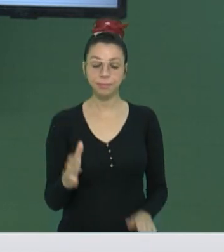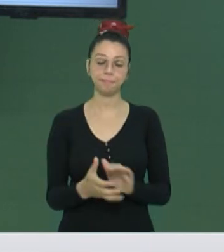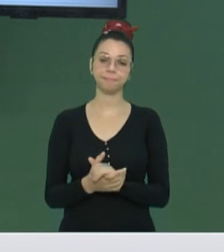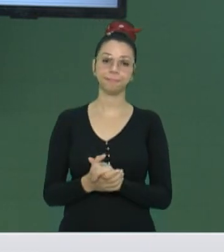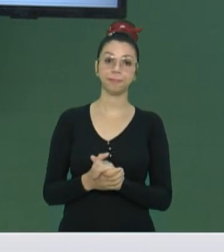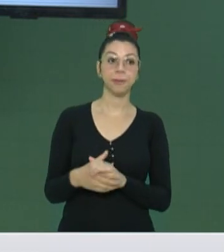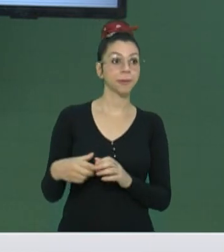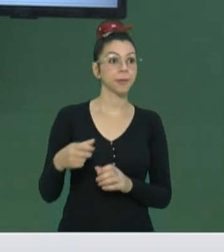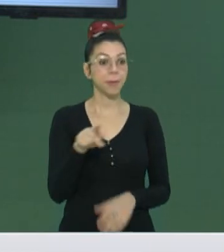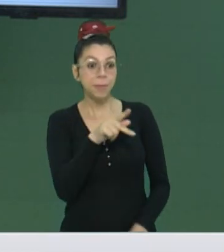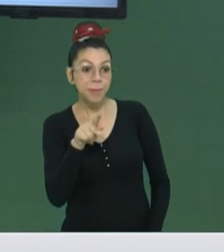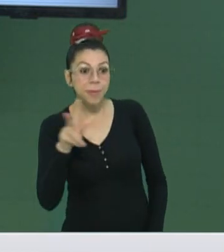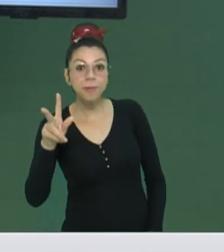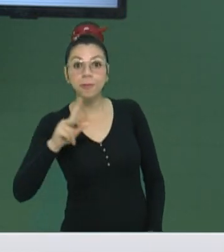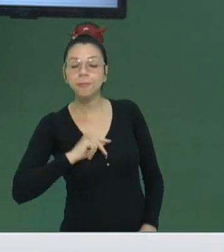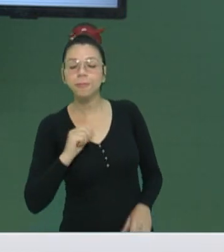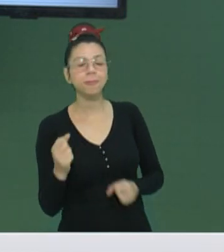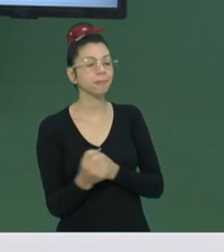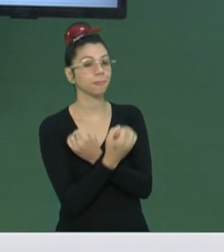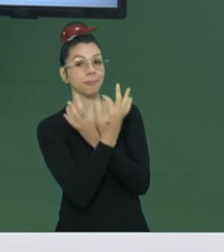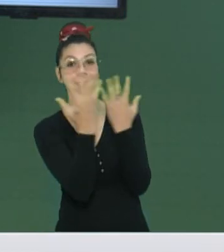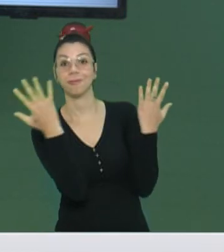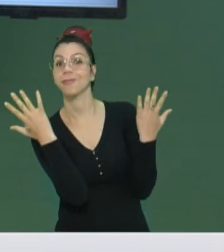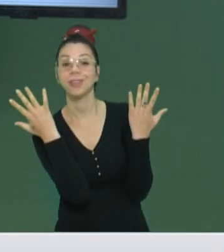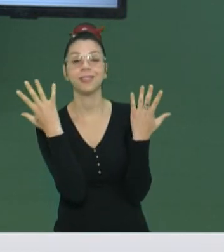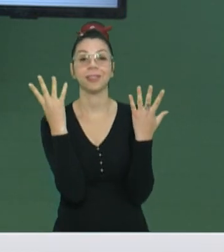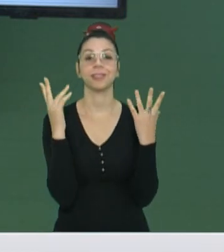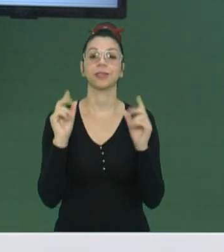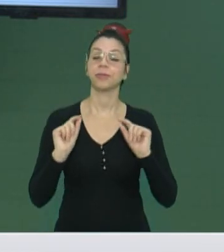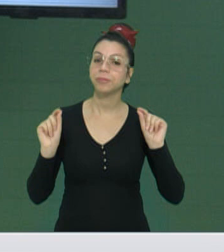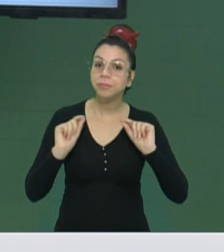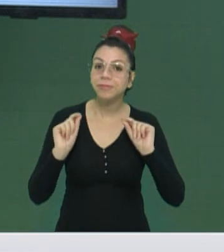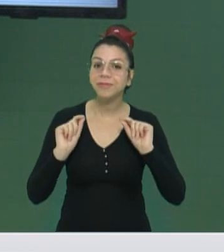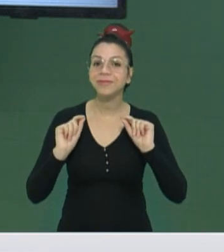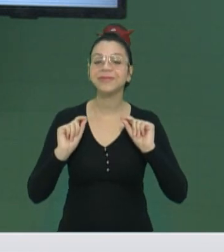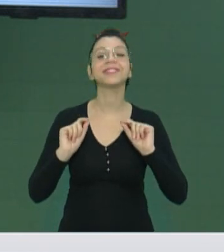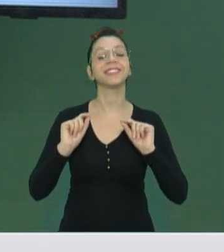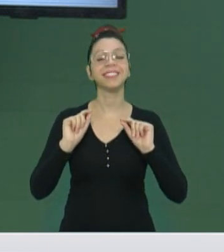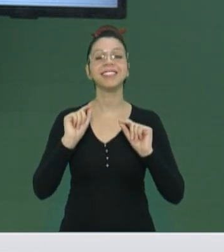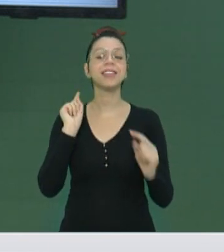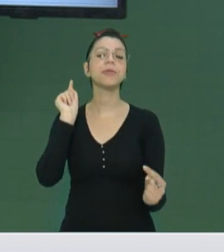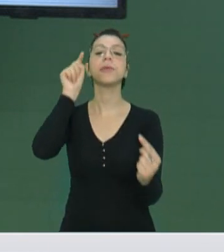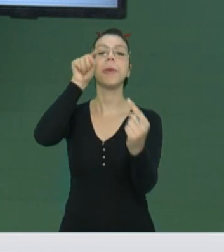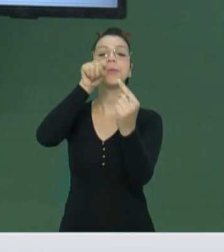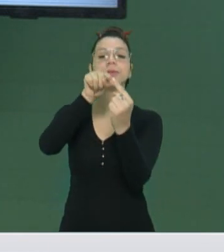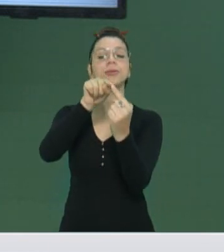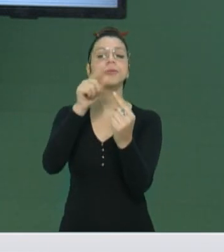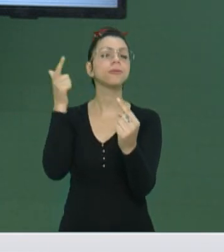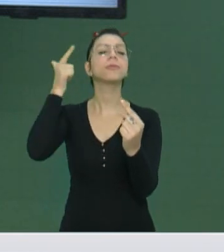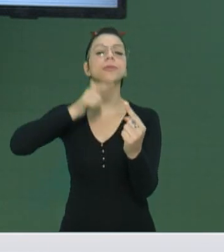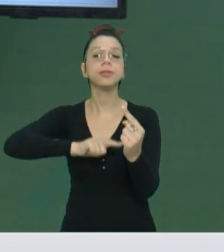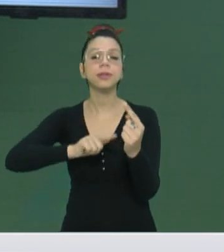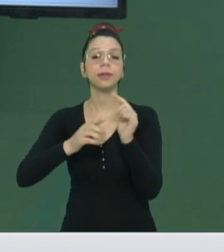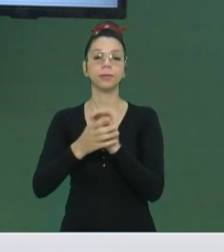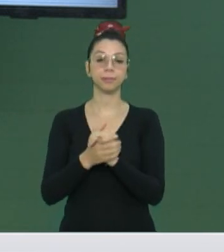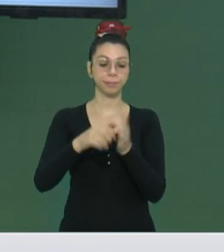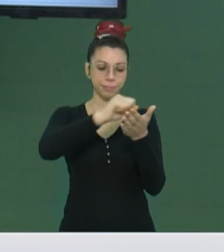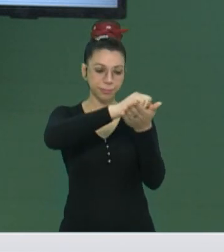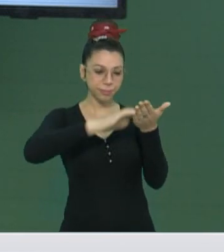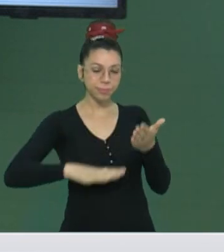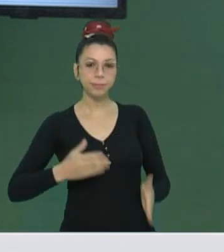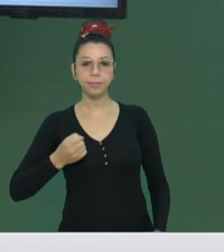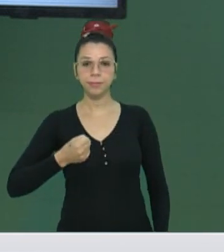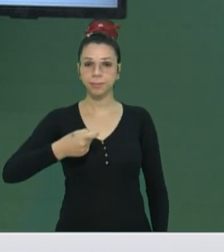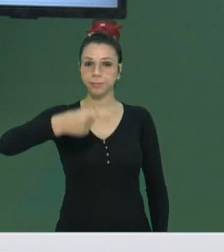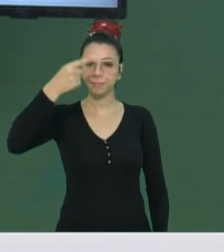mesmo tempo e vamos conseguir vencer esses objetivos, né? Atividade 1. Fala, nossa, professora, já começa com a